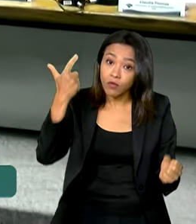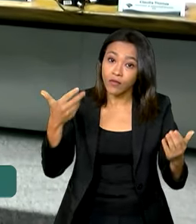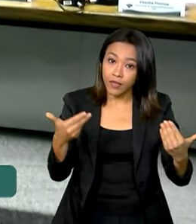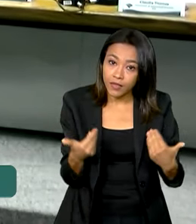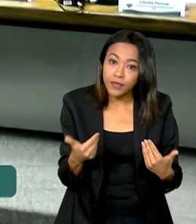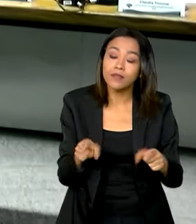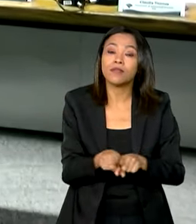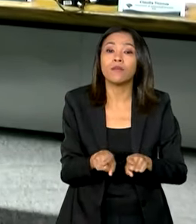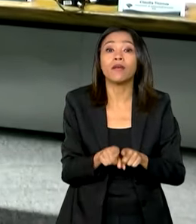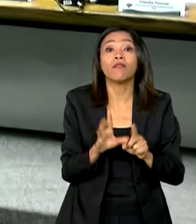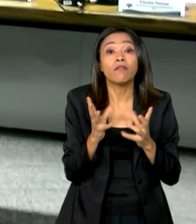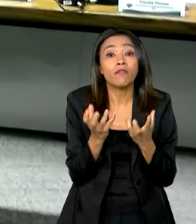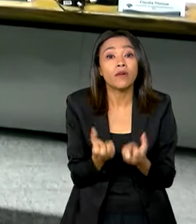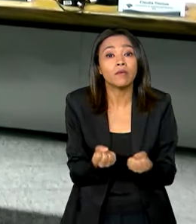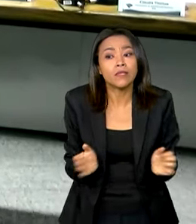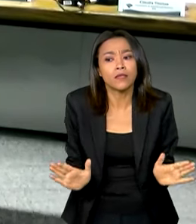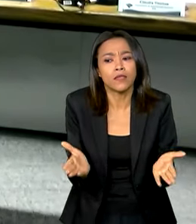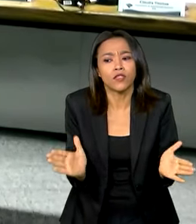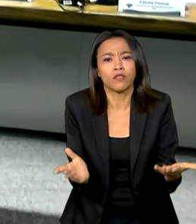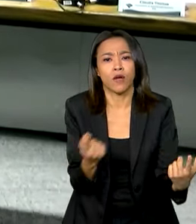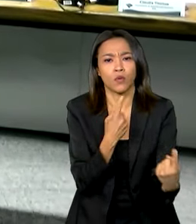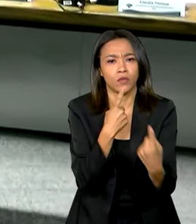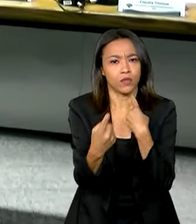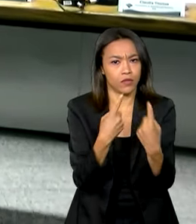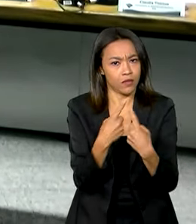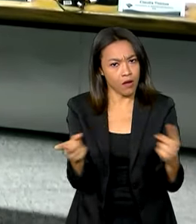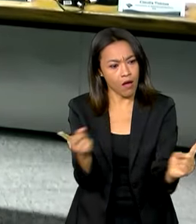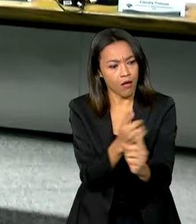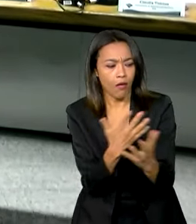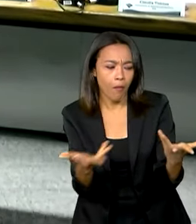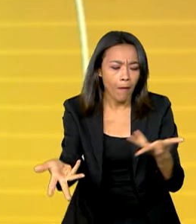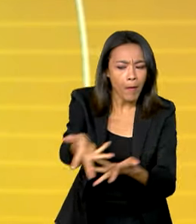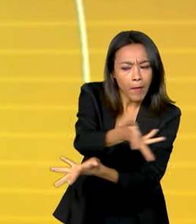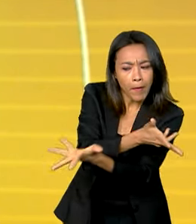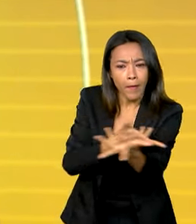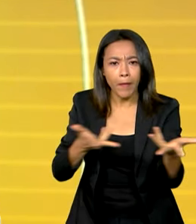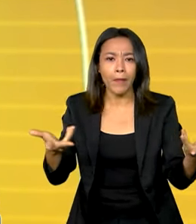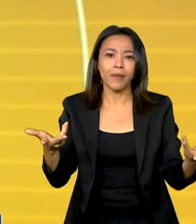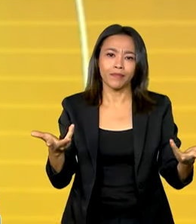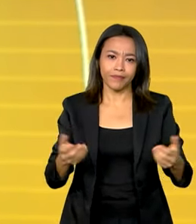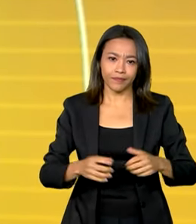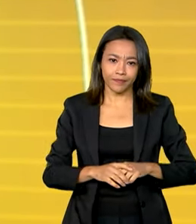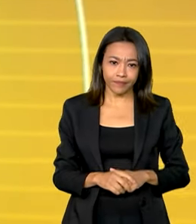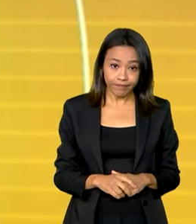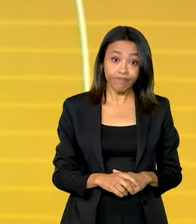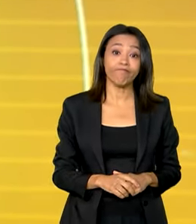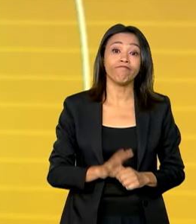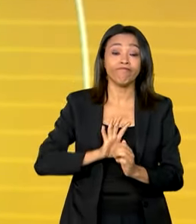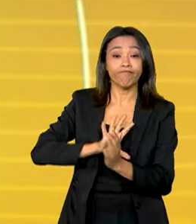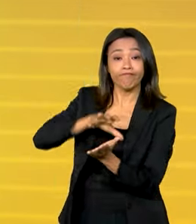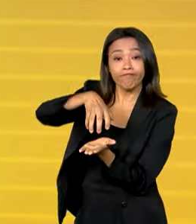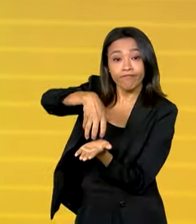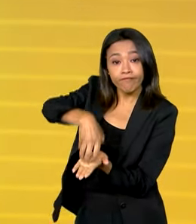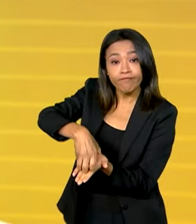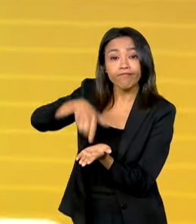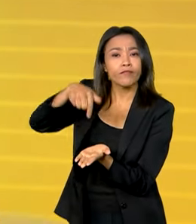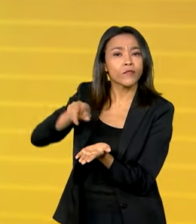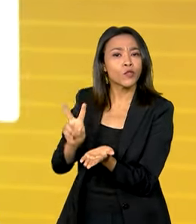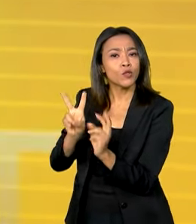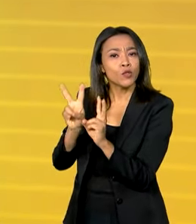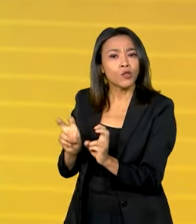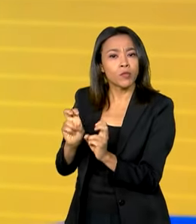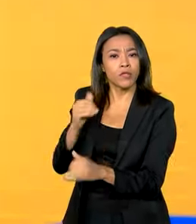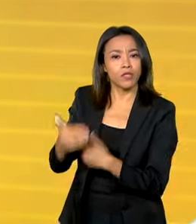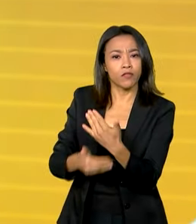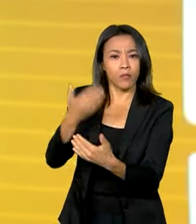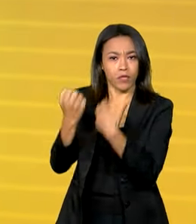vamos incentivar esse diálogo por meio da receita de consenso a agência Brasileira de desenvolvimento industrial